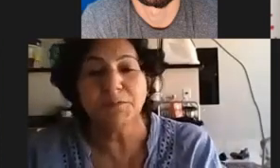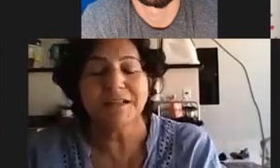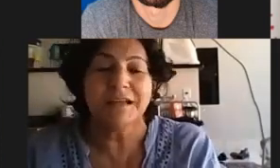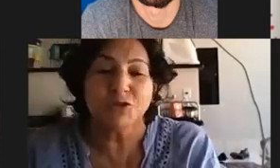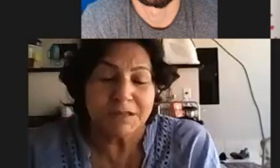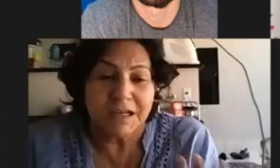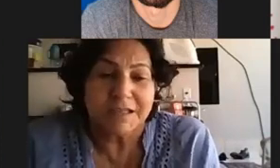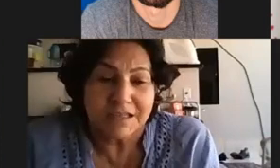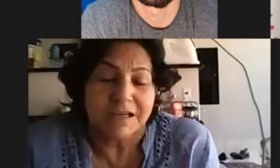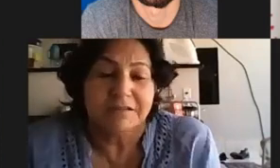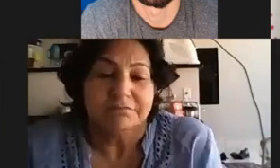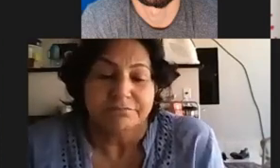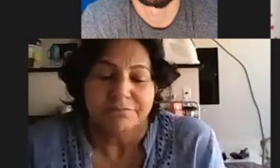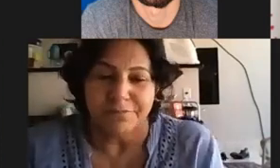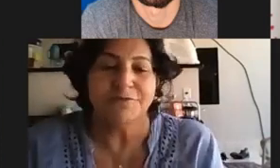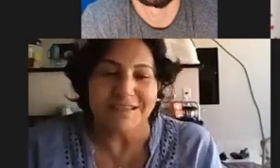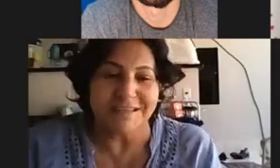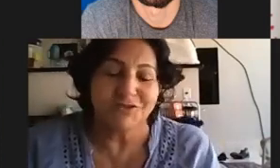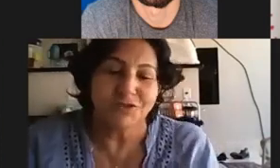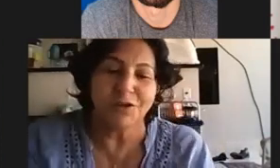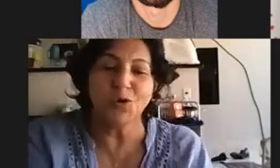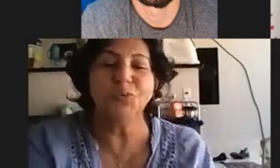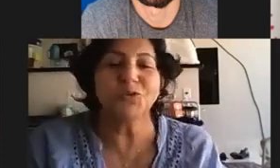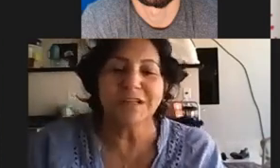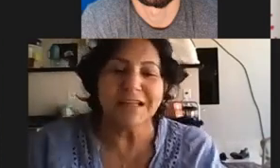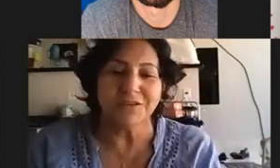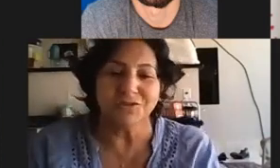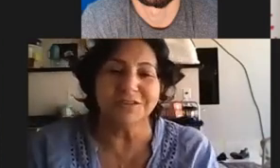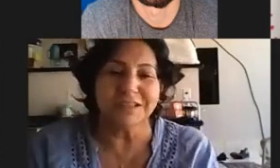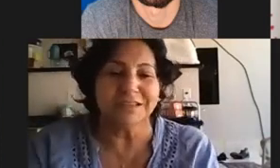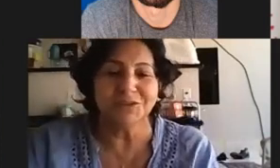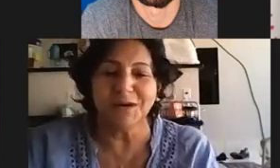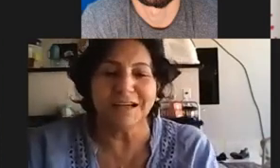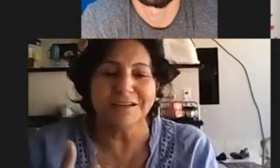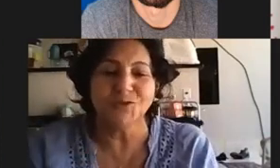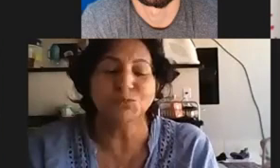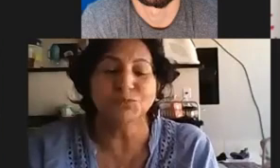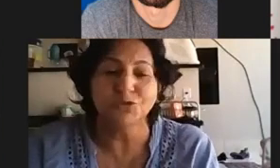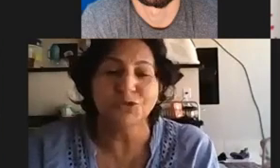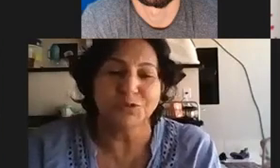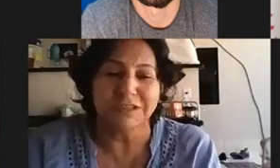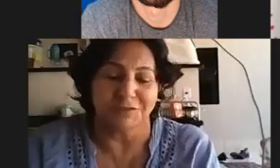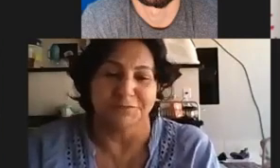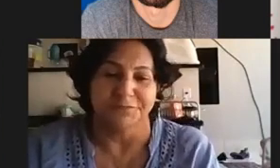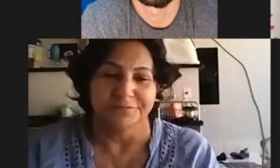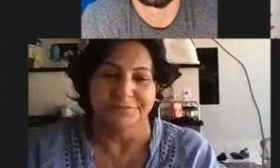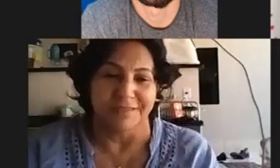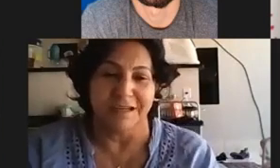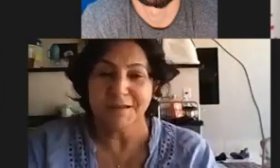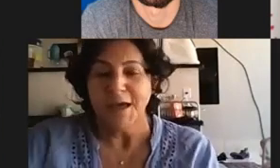sempre me interessei em fazer, tive a oportunidade agora, então eu agradeço muito por isso.